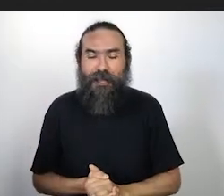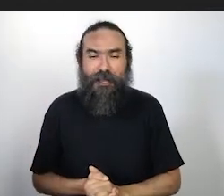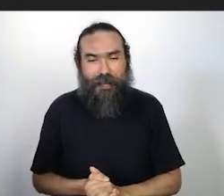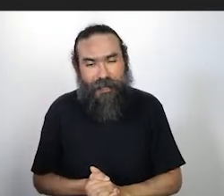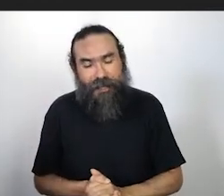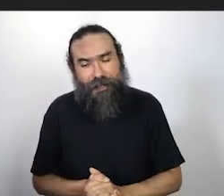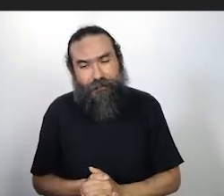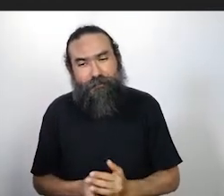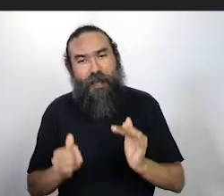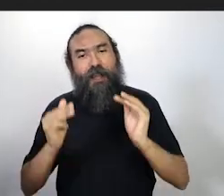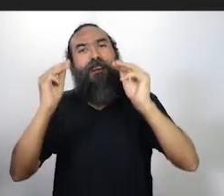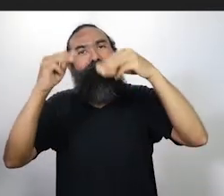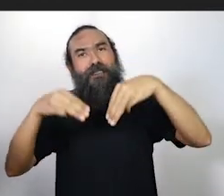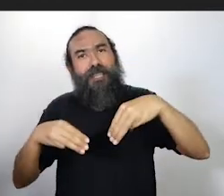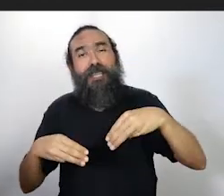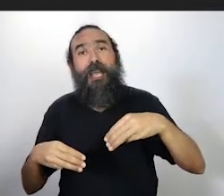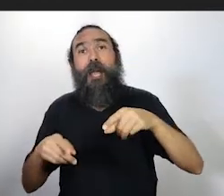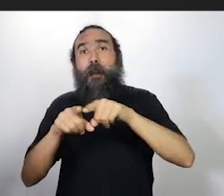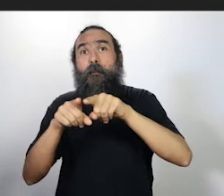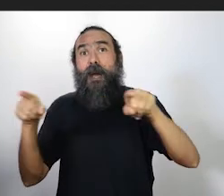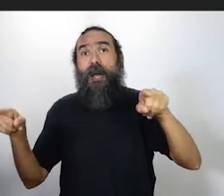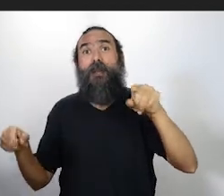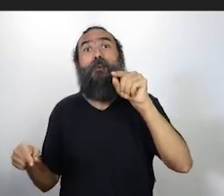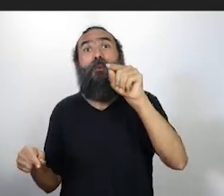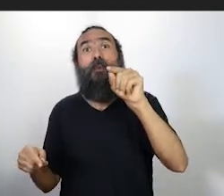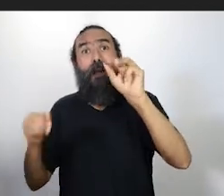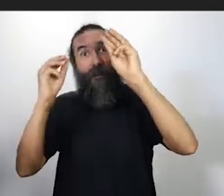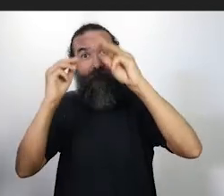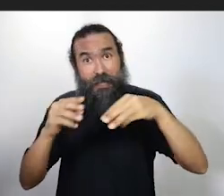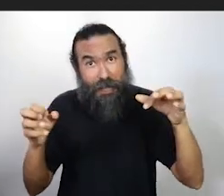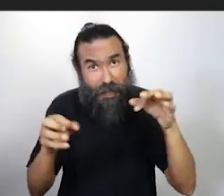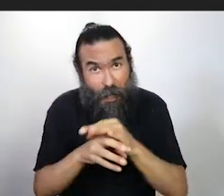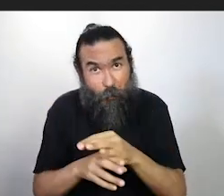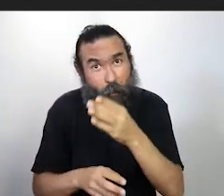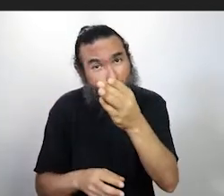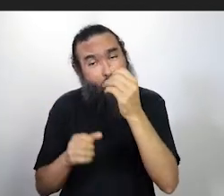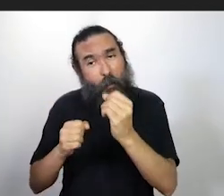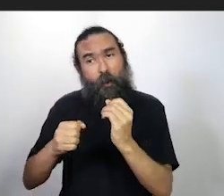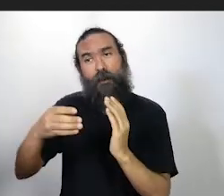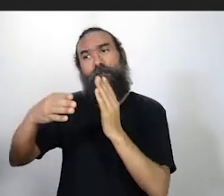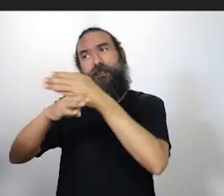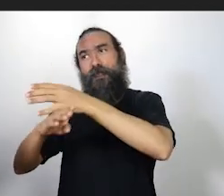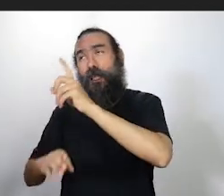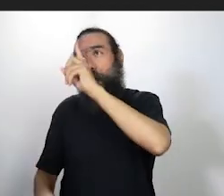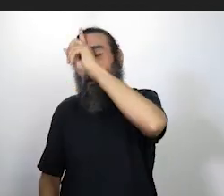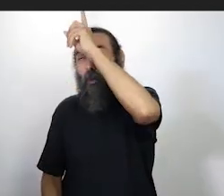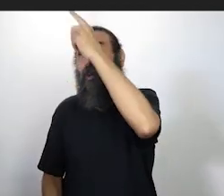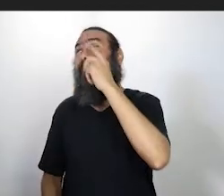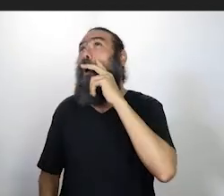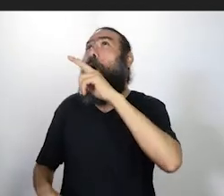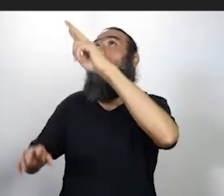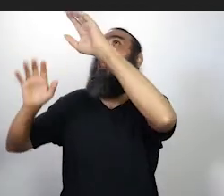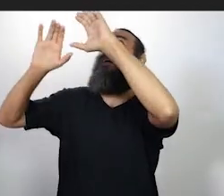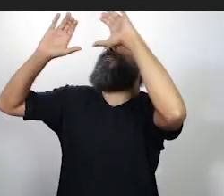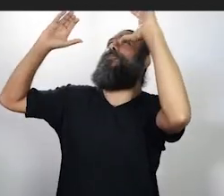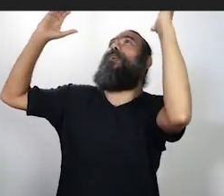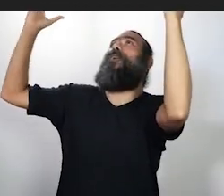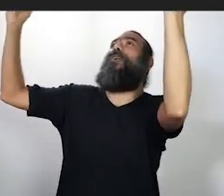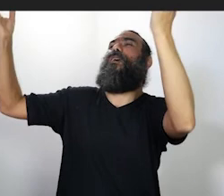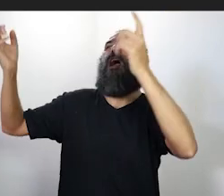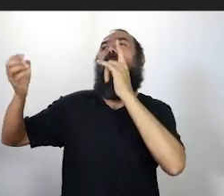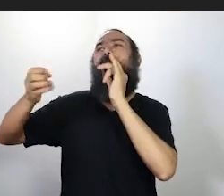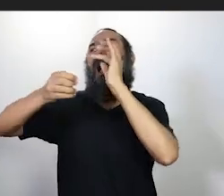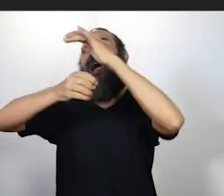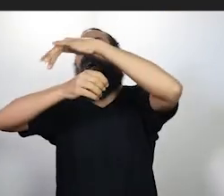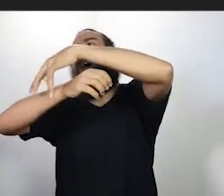Finaliza normalmente assim, finalizou, mas finaliza todo mundo olhando para o céu, vai para uma cachoeira, conversa, dialoga,